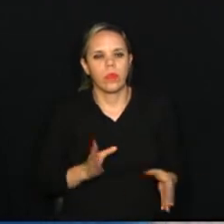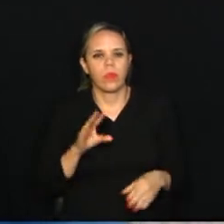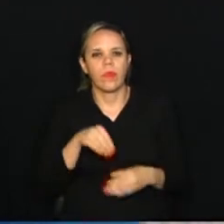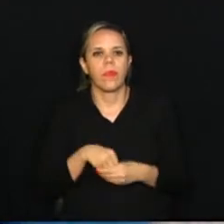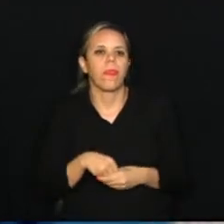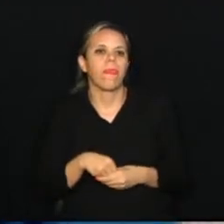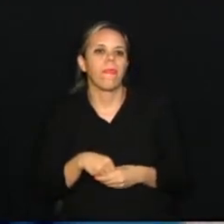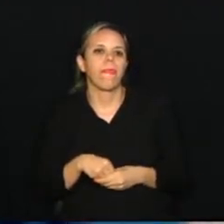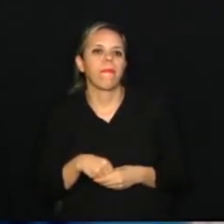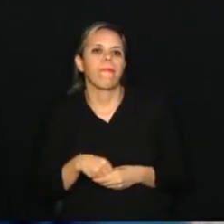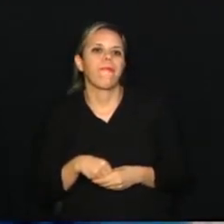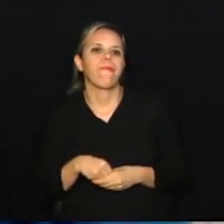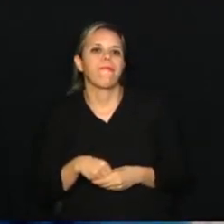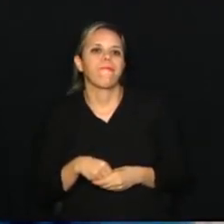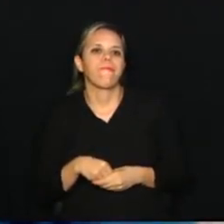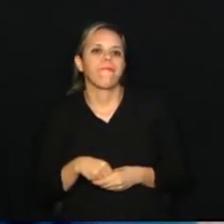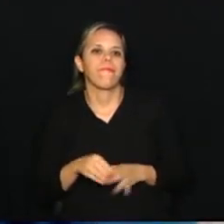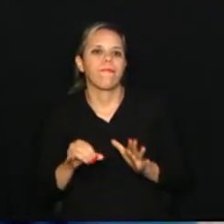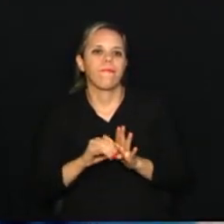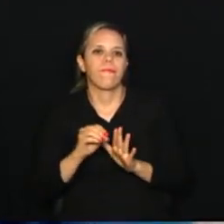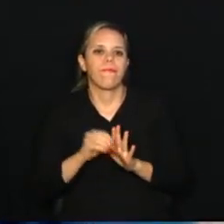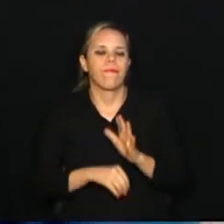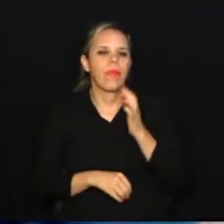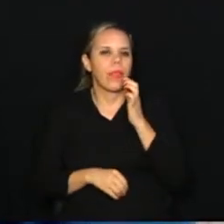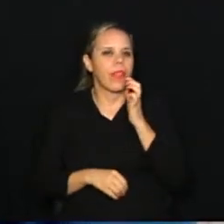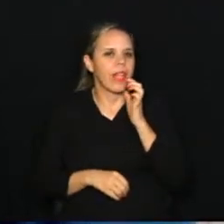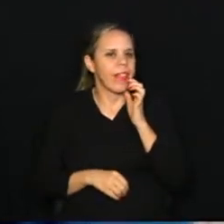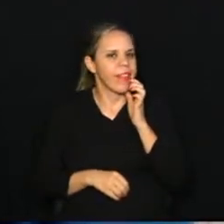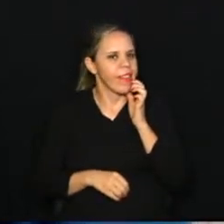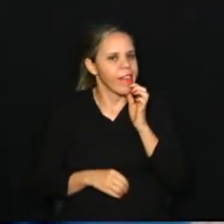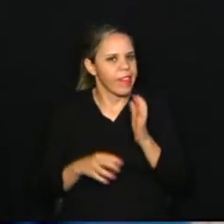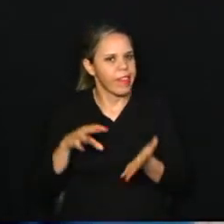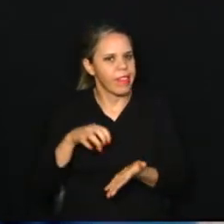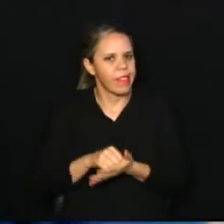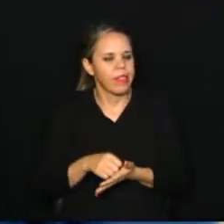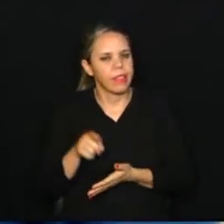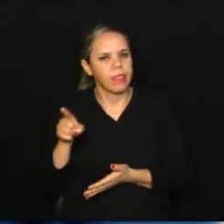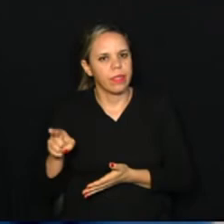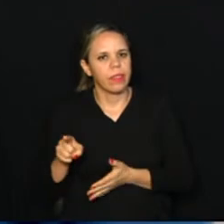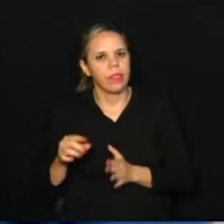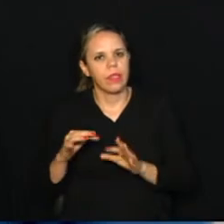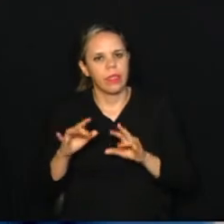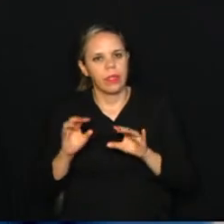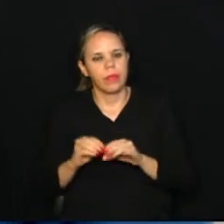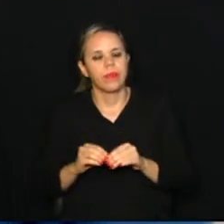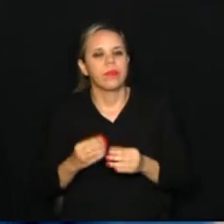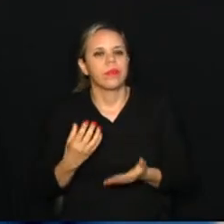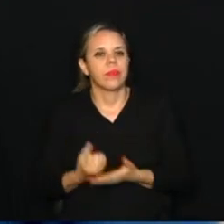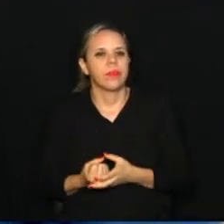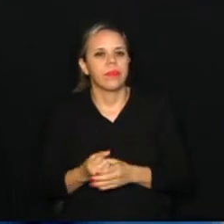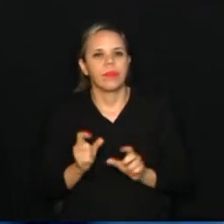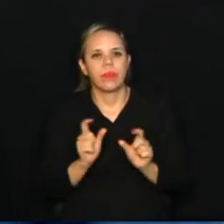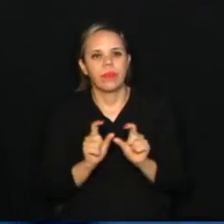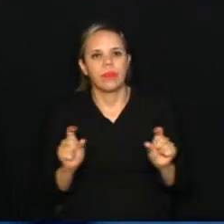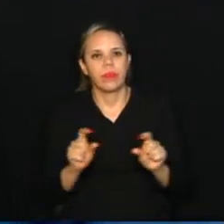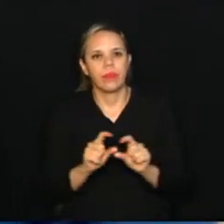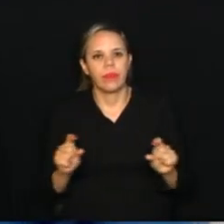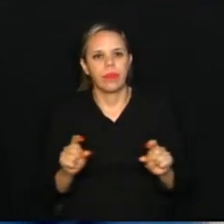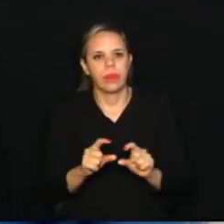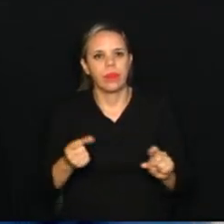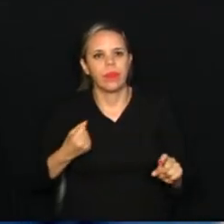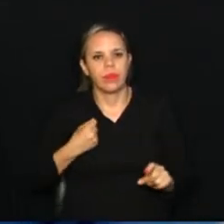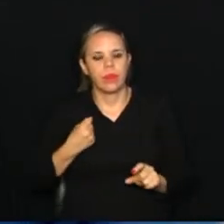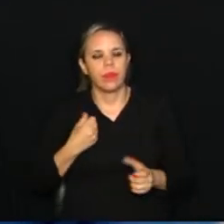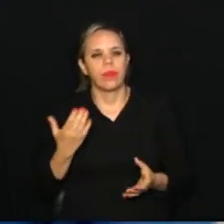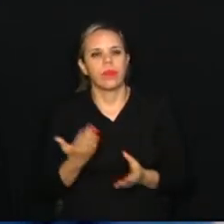do ambiente do Diário Oficial, é possível que o senhor cadastre um e-mail e ponha palavras ou números de